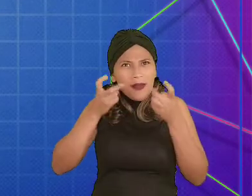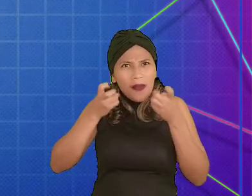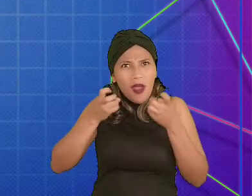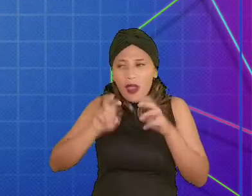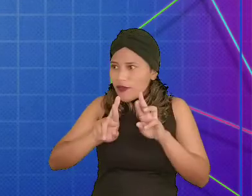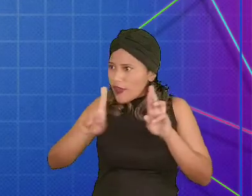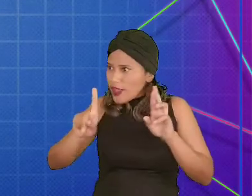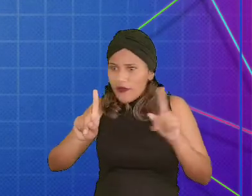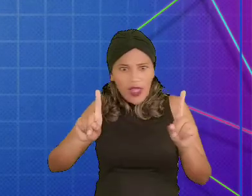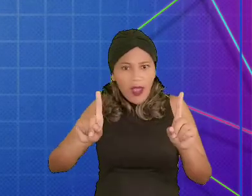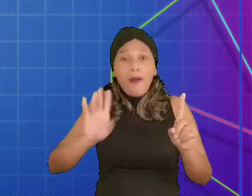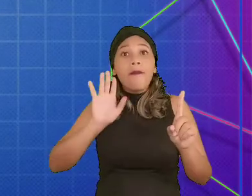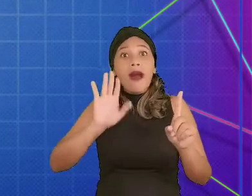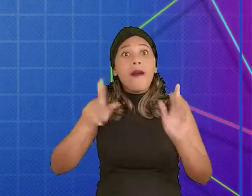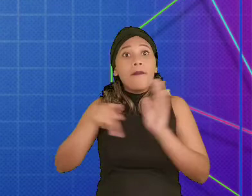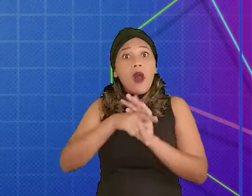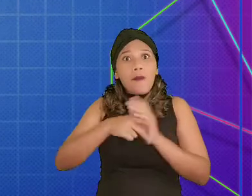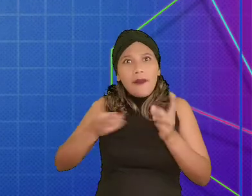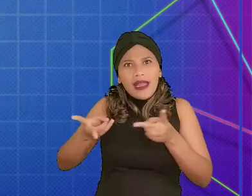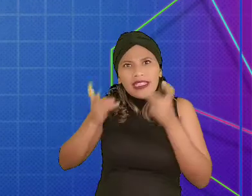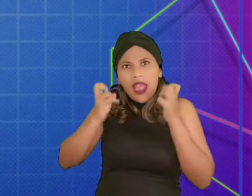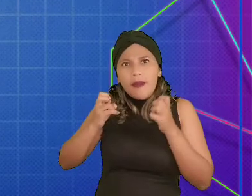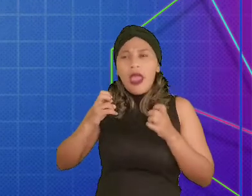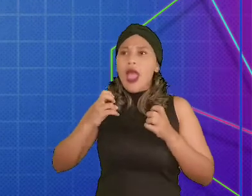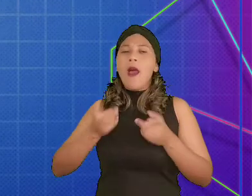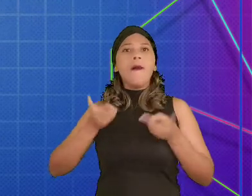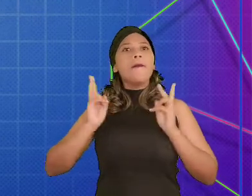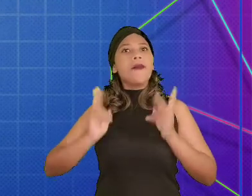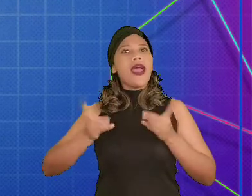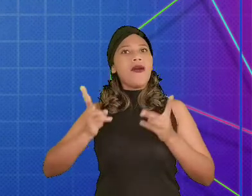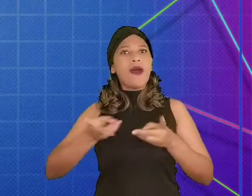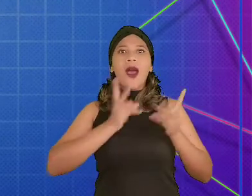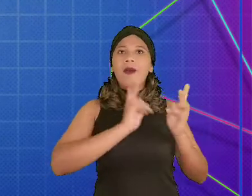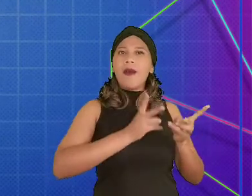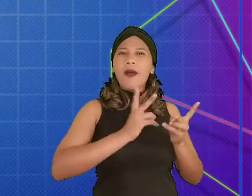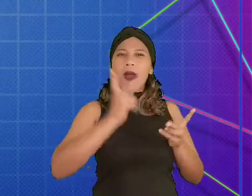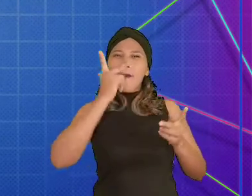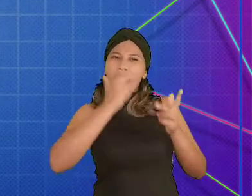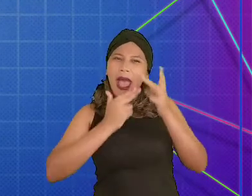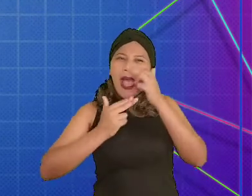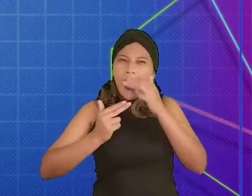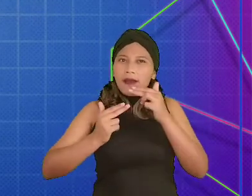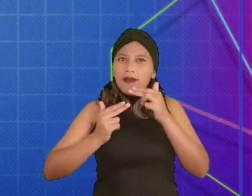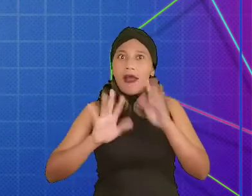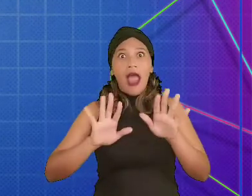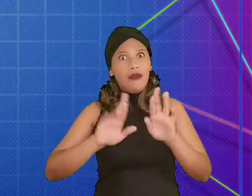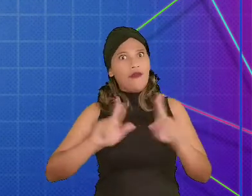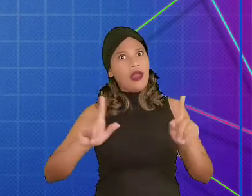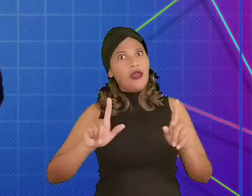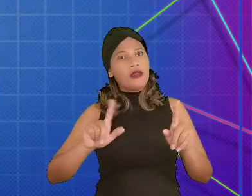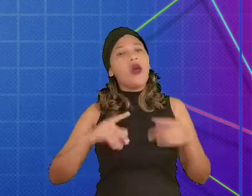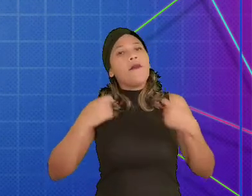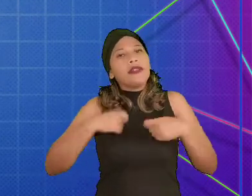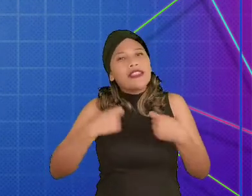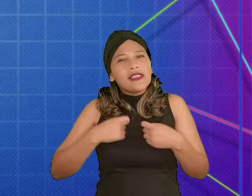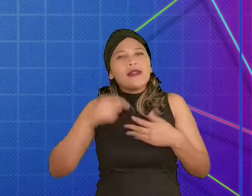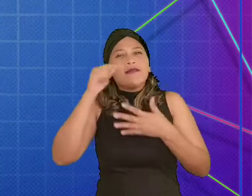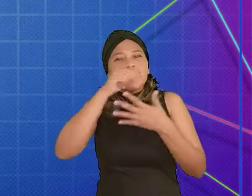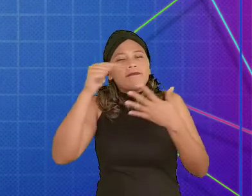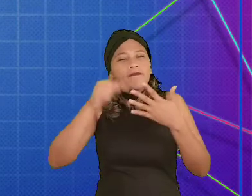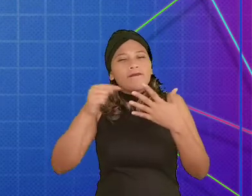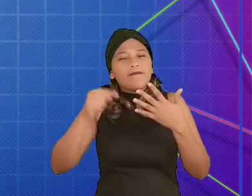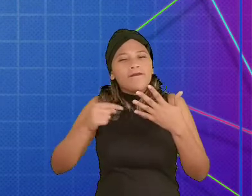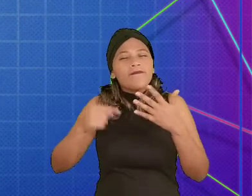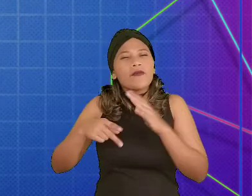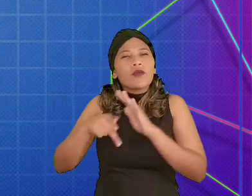uma fase muito diferente, mas que faz com que o jogador creia que faz parte do mesmo mundo das outras? Então fiquem ligados em manter